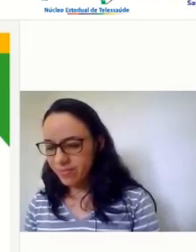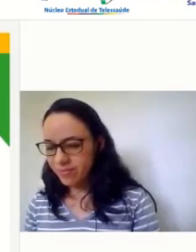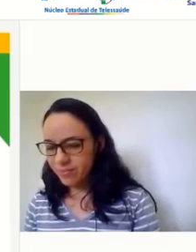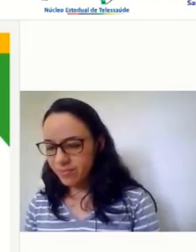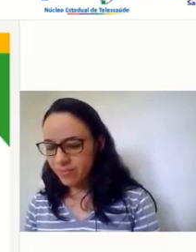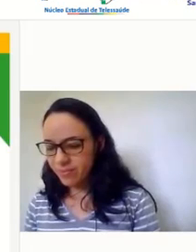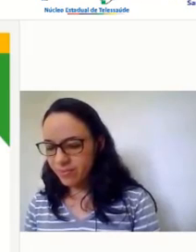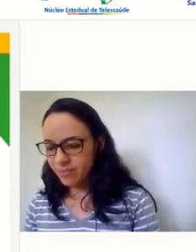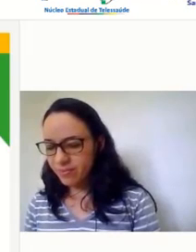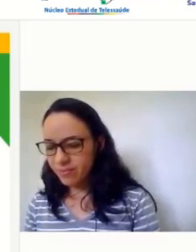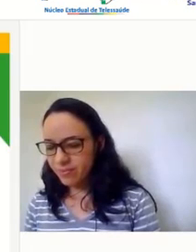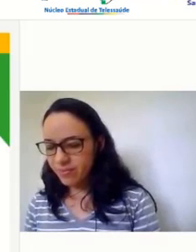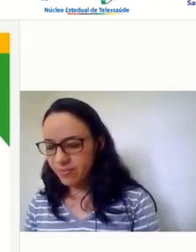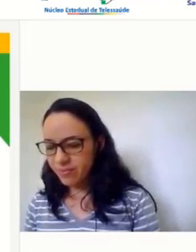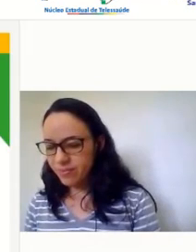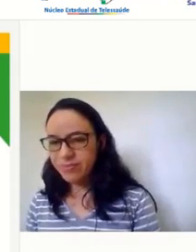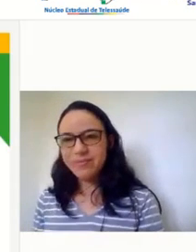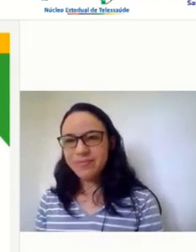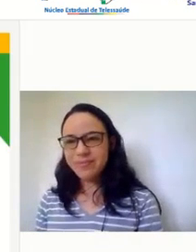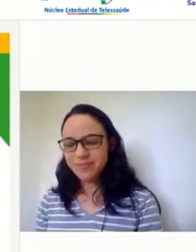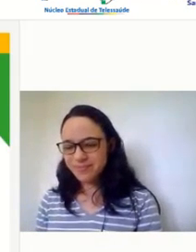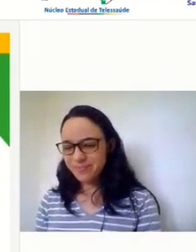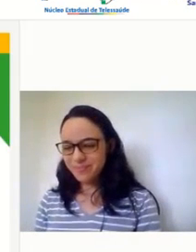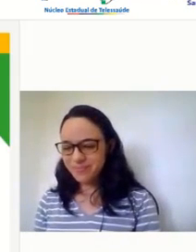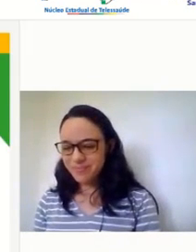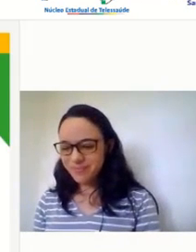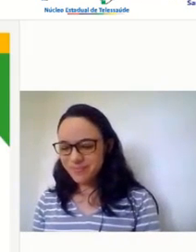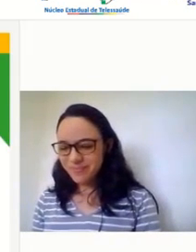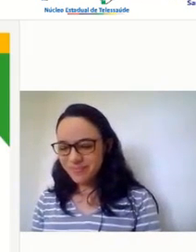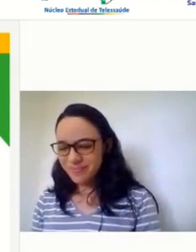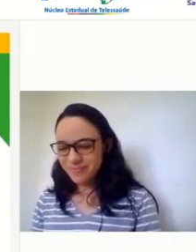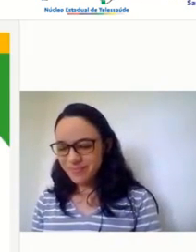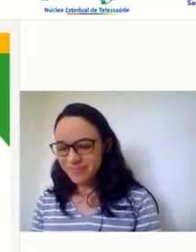com qualidade de áudio boa tá bom ó